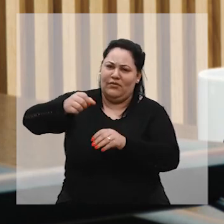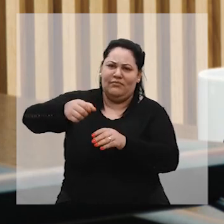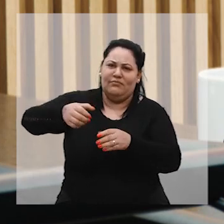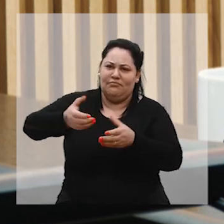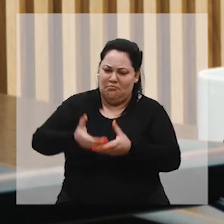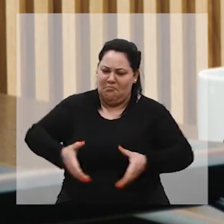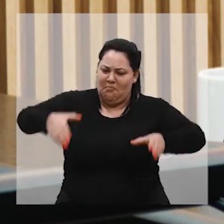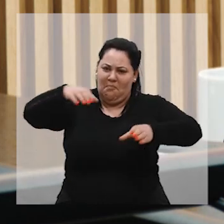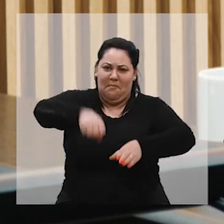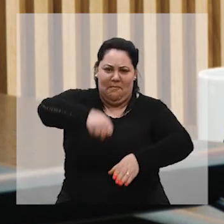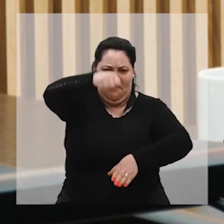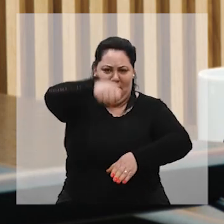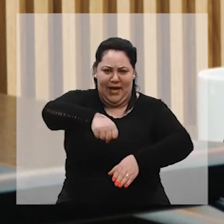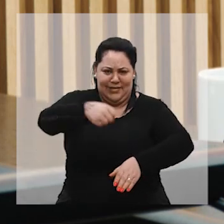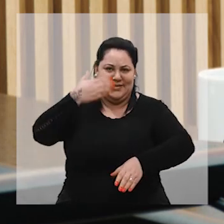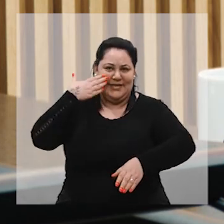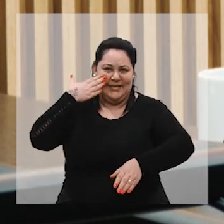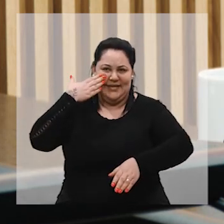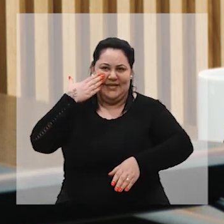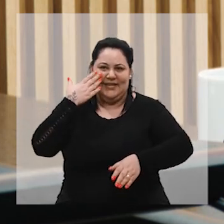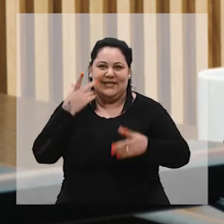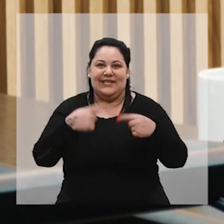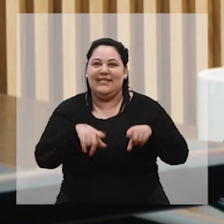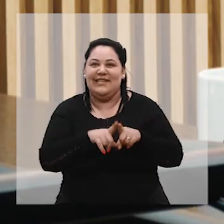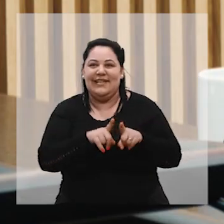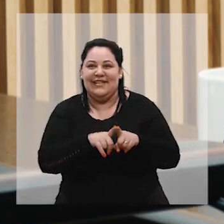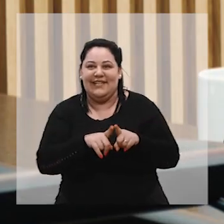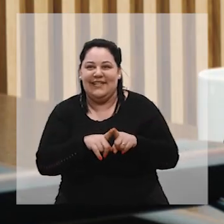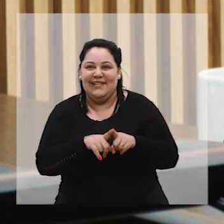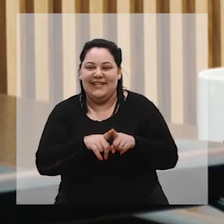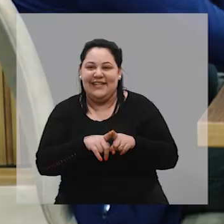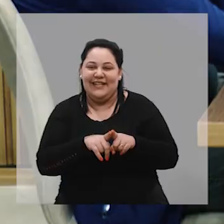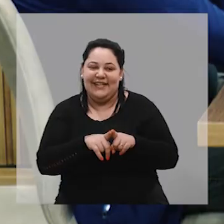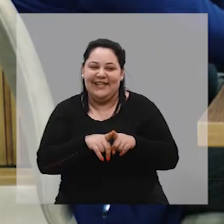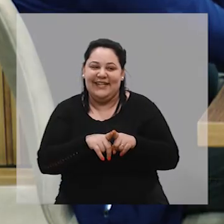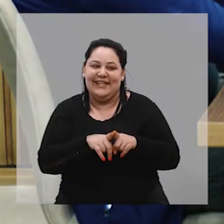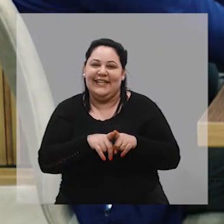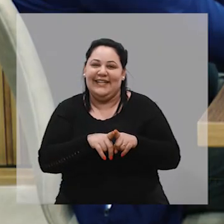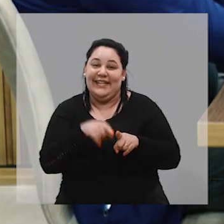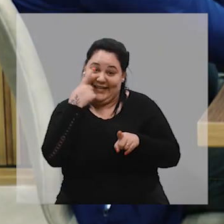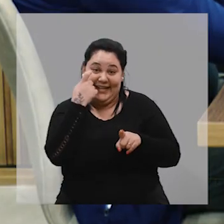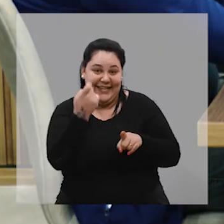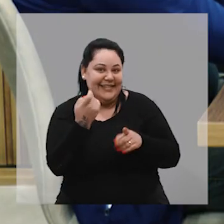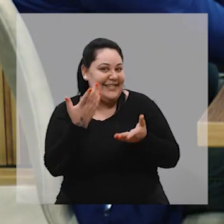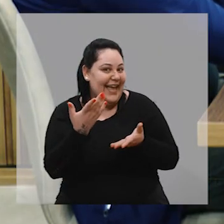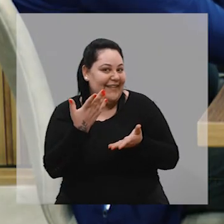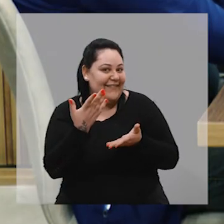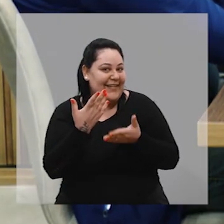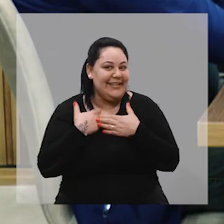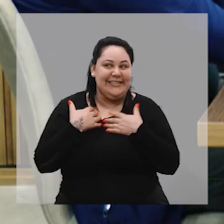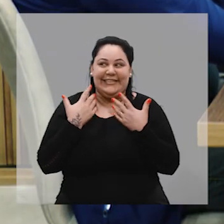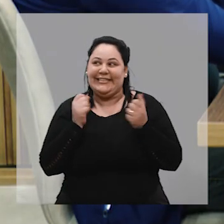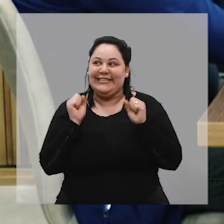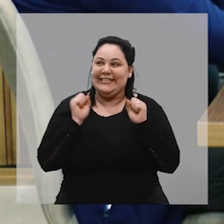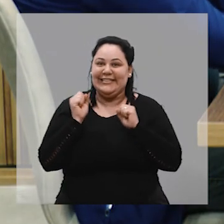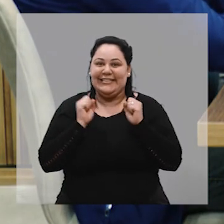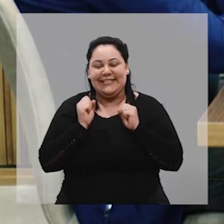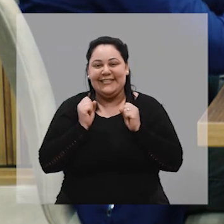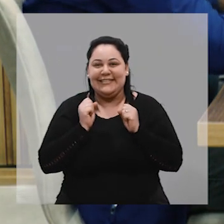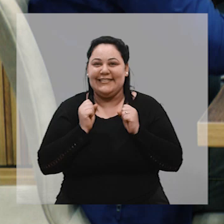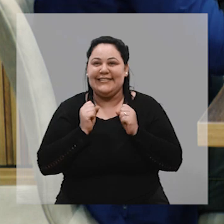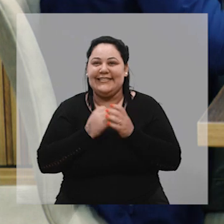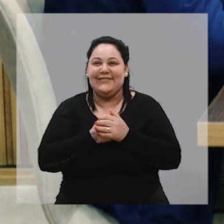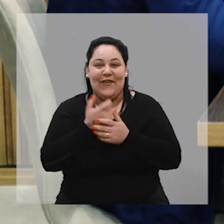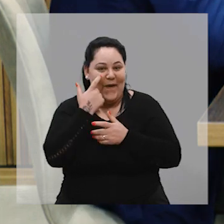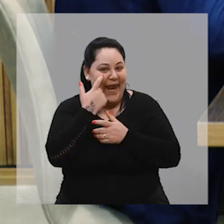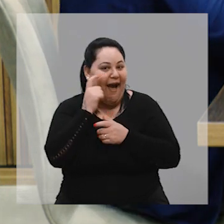mala. Uma mala, assim... enorme, do meu tamanho quase. Olha assim, interessante, né? Só a mala já